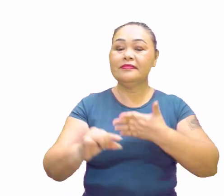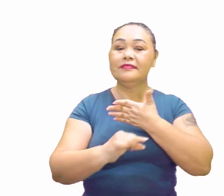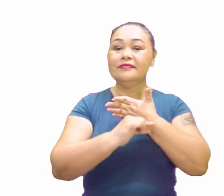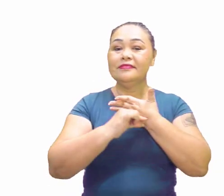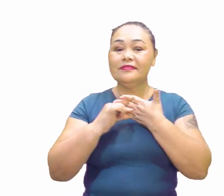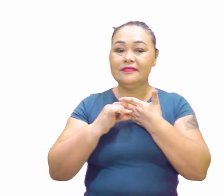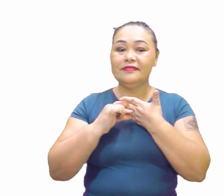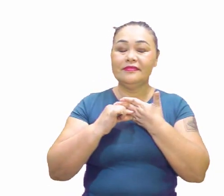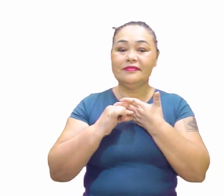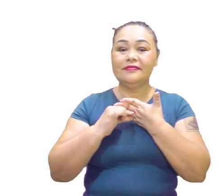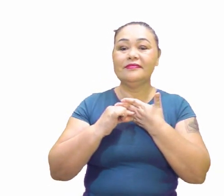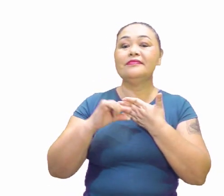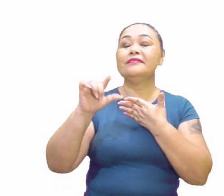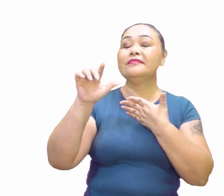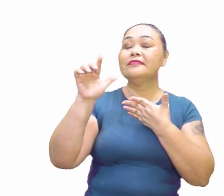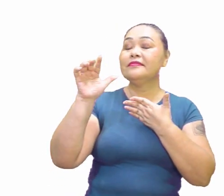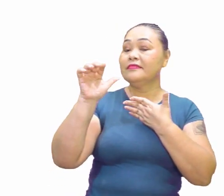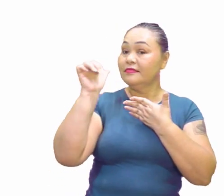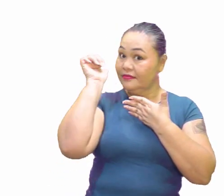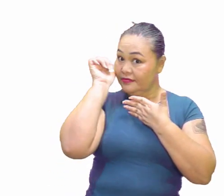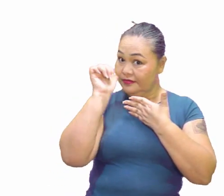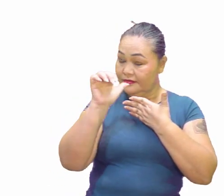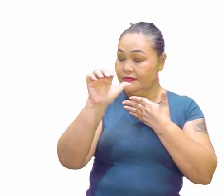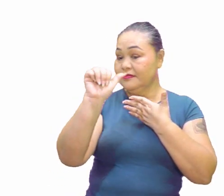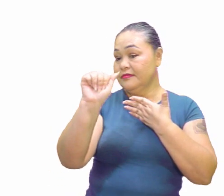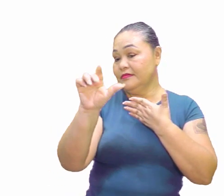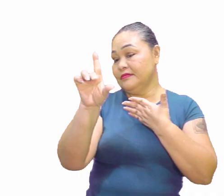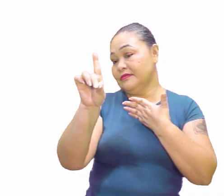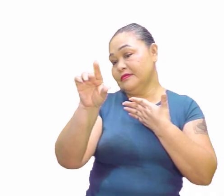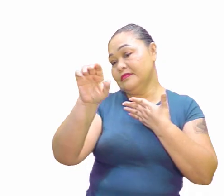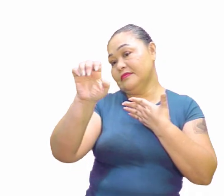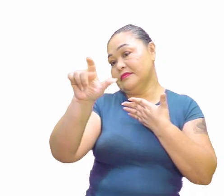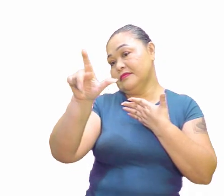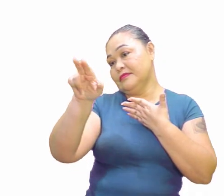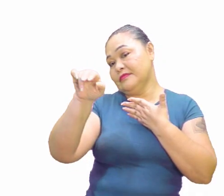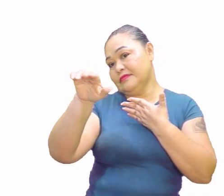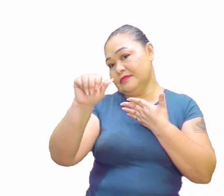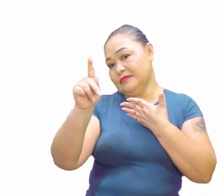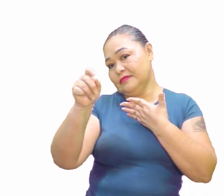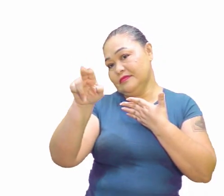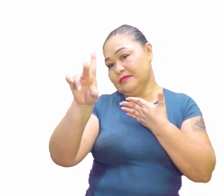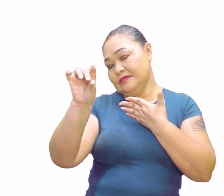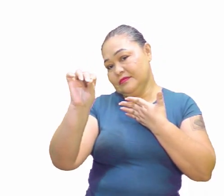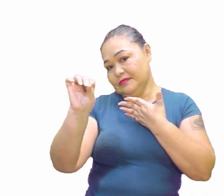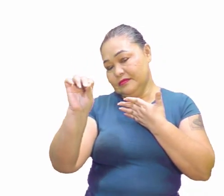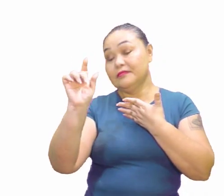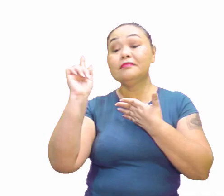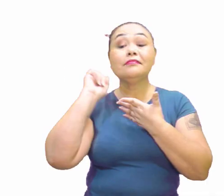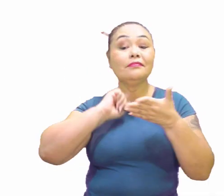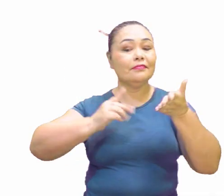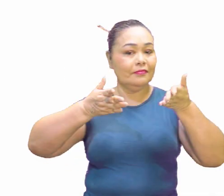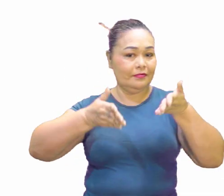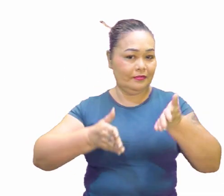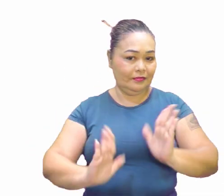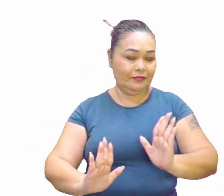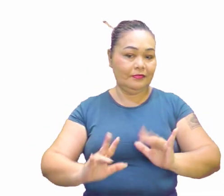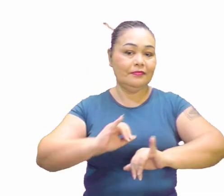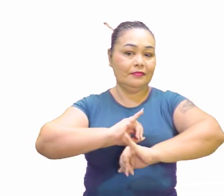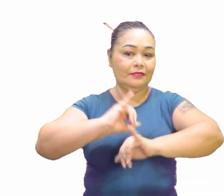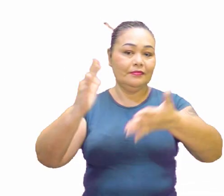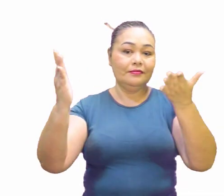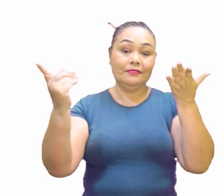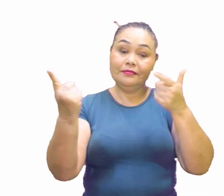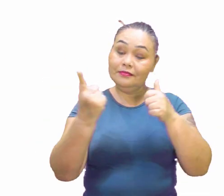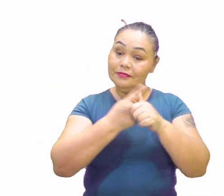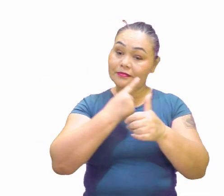pouquinho sobre a autora Adélia Prado. A escritora mineira Adélia Prado publicou